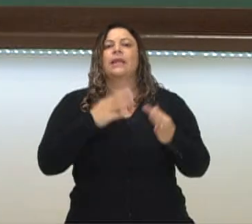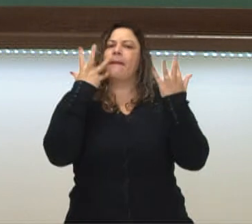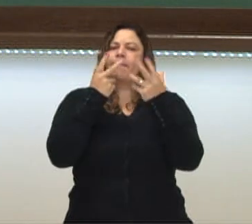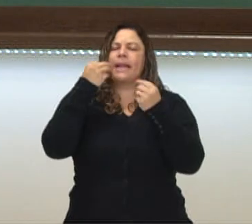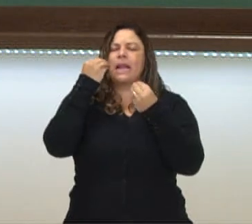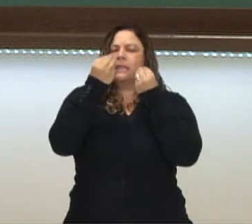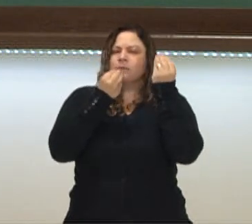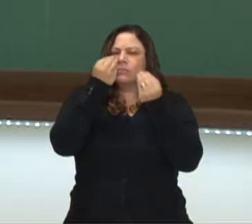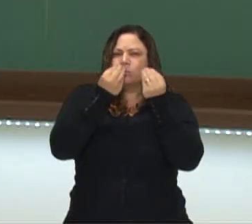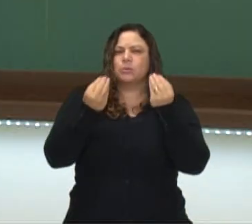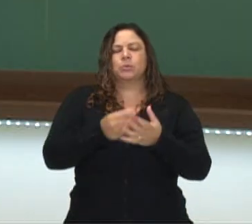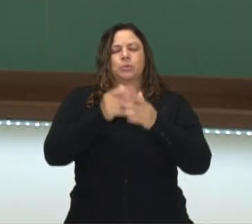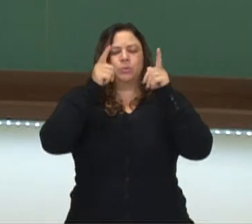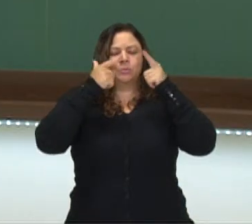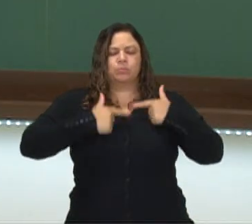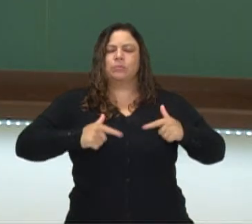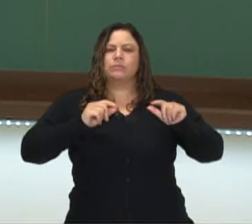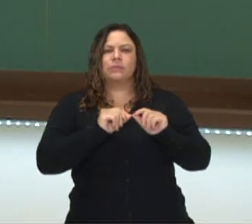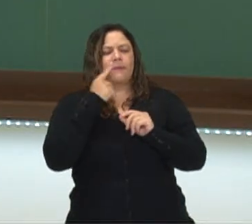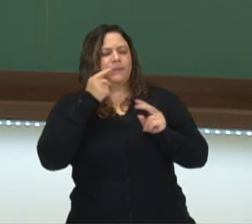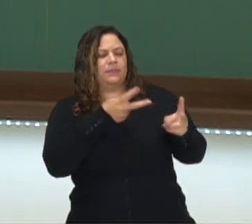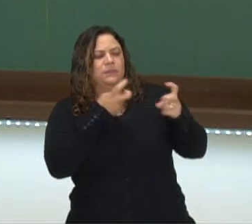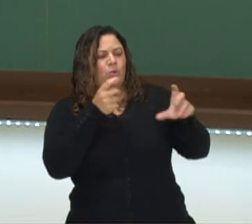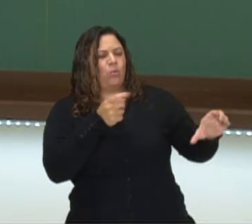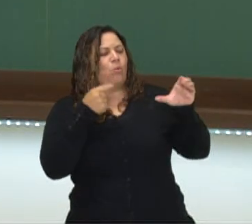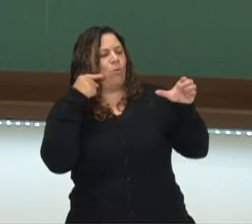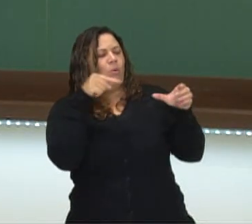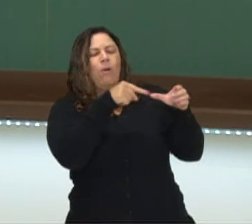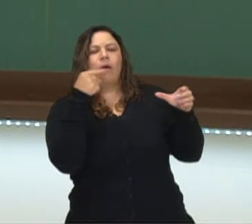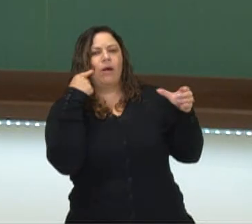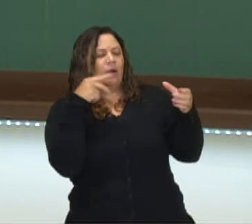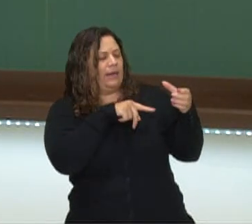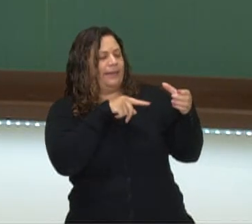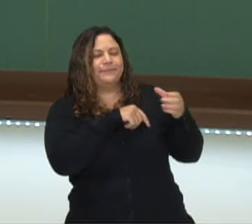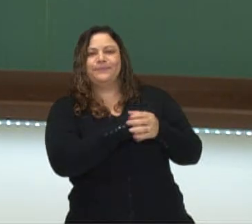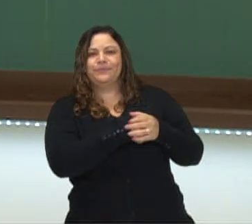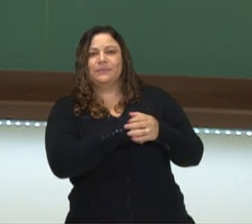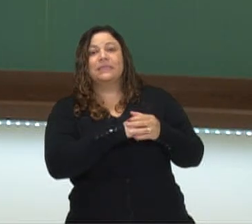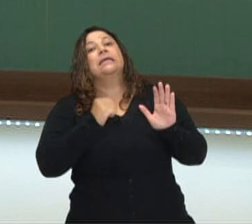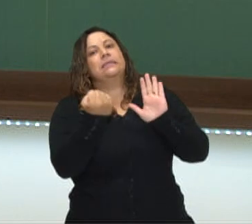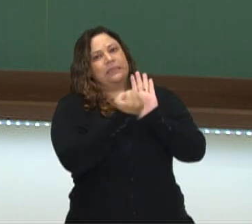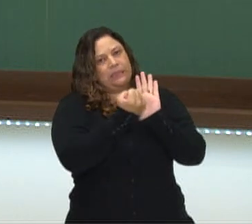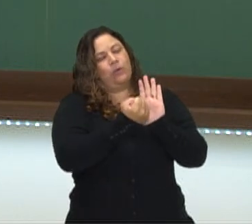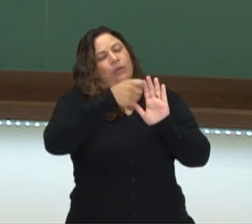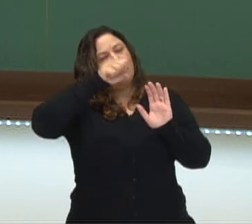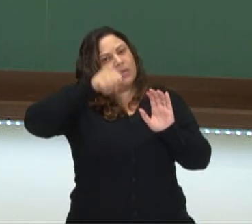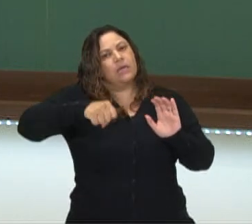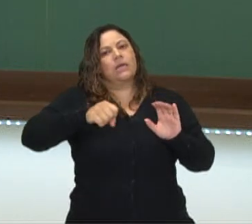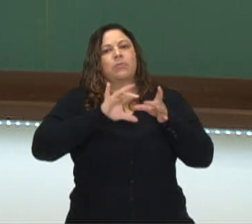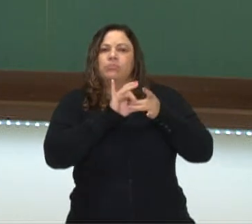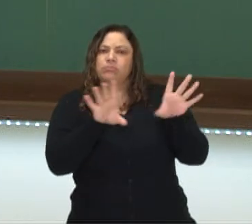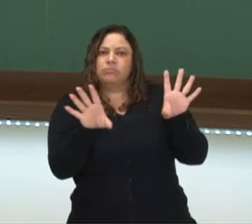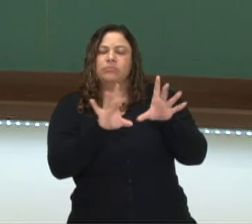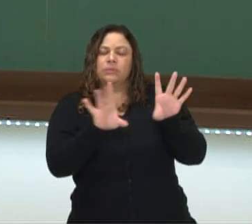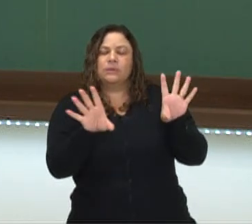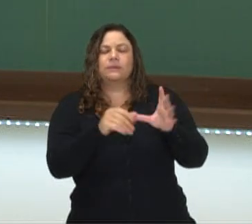pessoal, você precisa se certificar que esses produtos estão sendo autorizados.